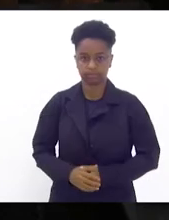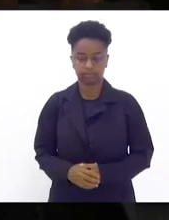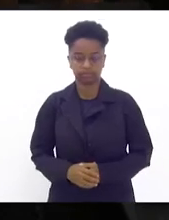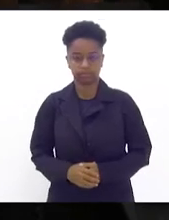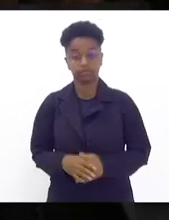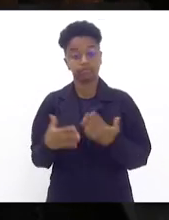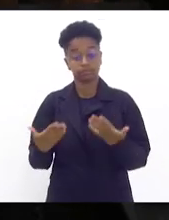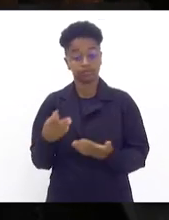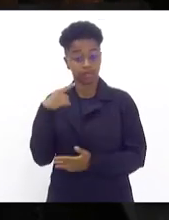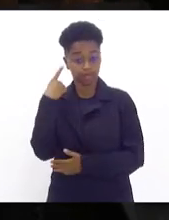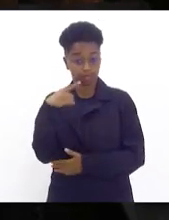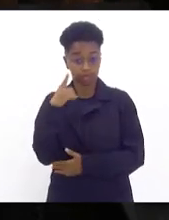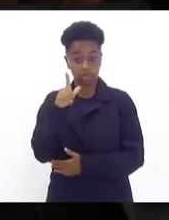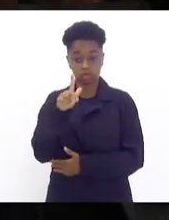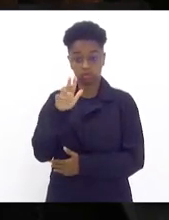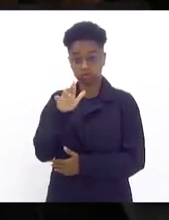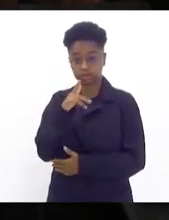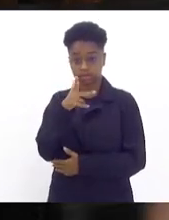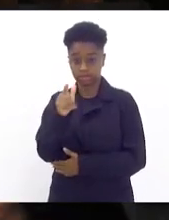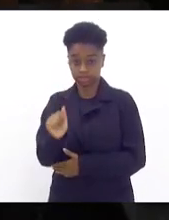Deputada Lucinha,